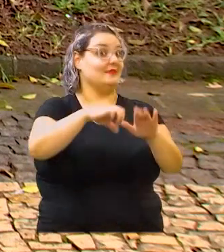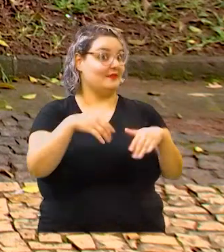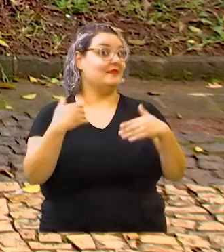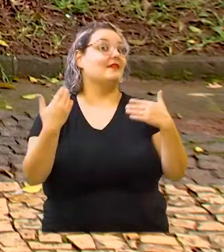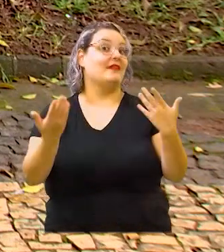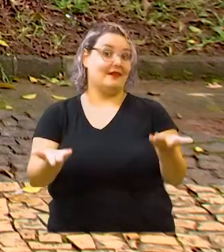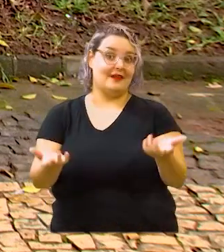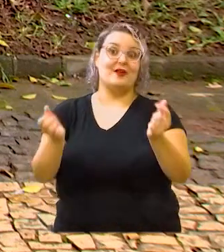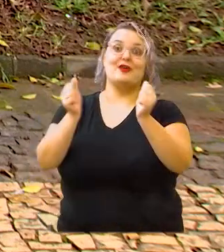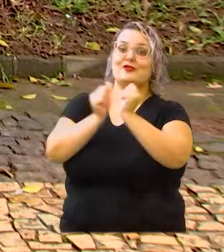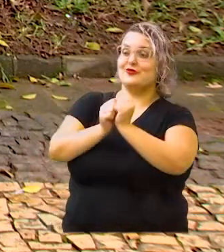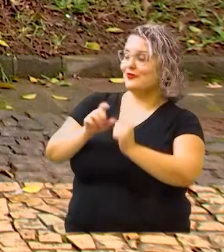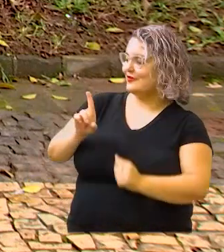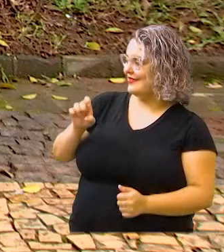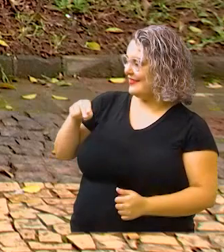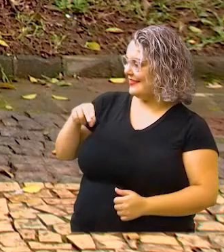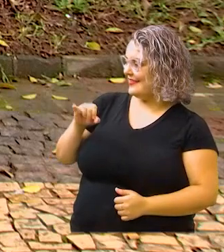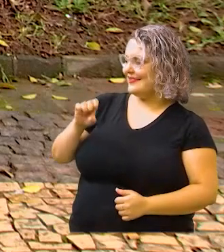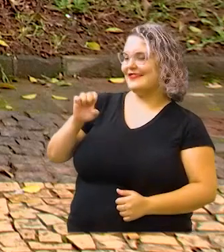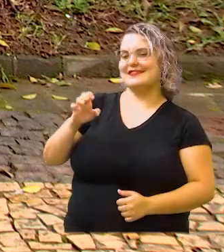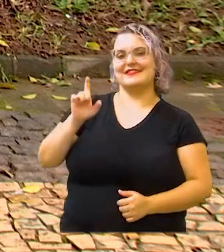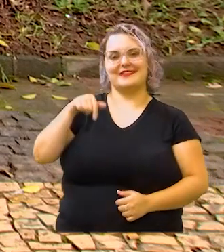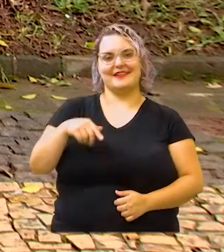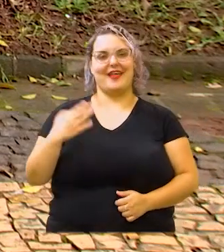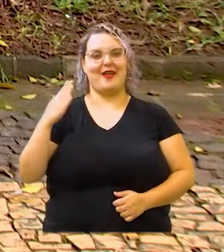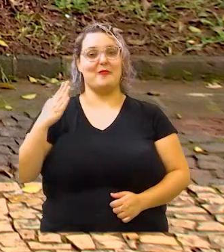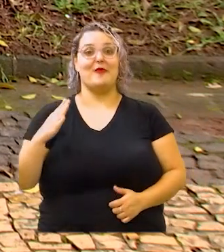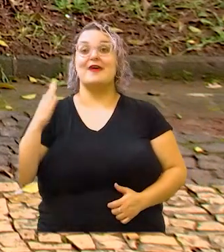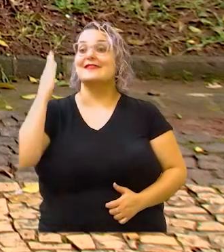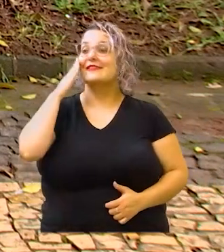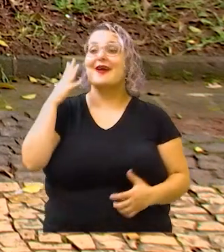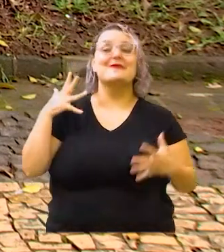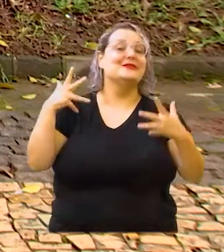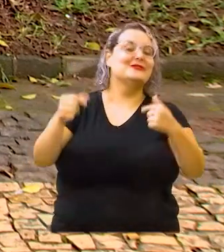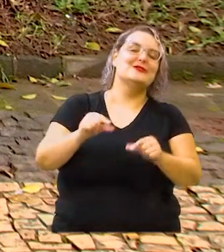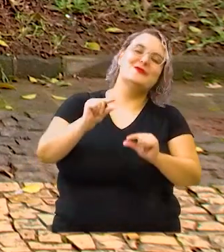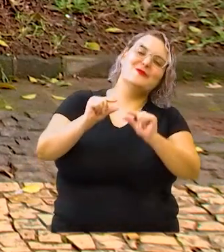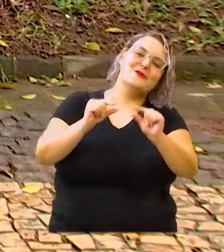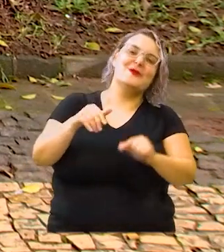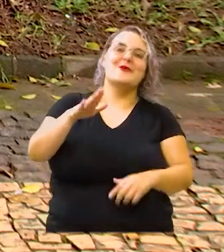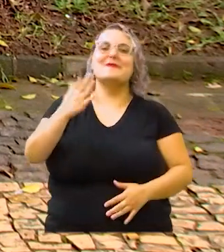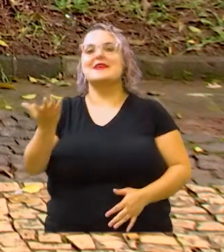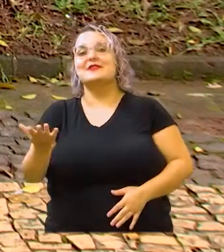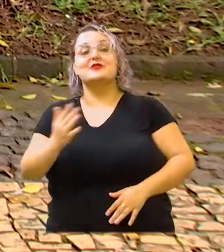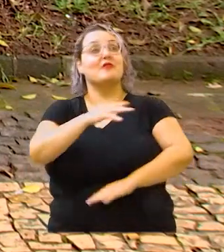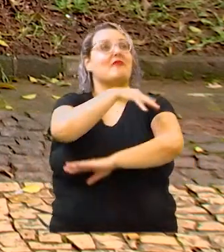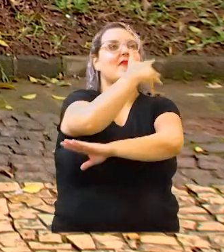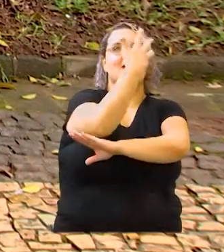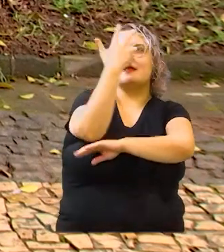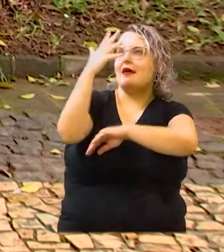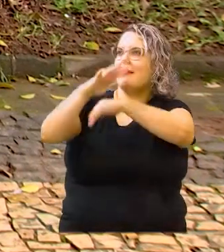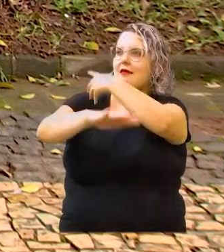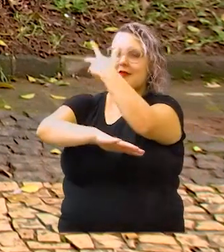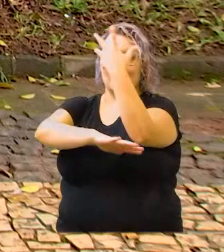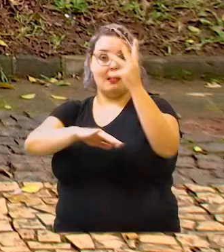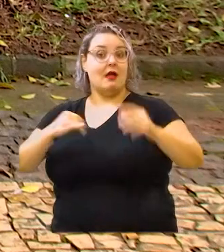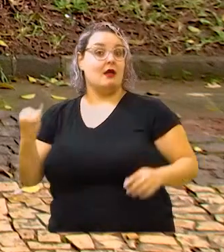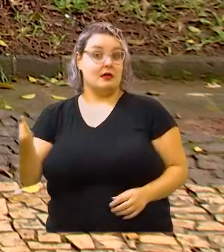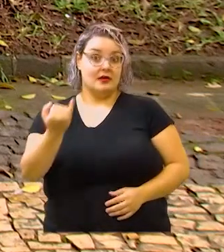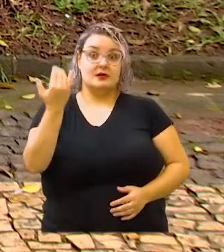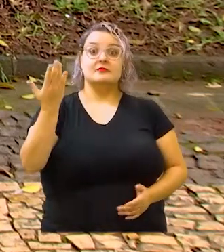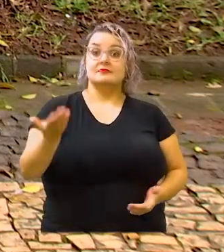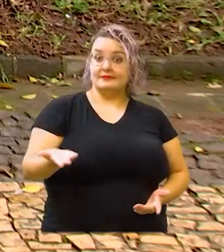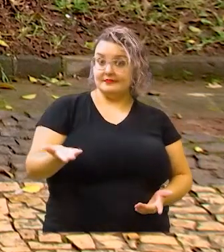XIX. Eu estou aqui com a Denise, que é bióloga, sabe tudo e mais um pouco sobre árvores, a importância